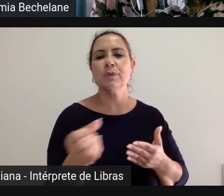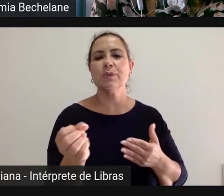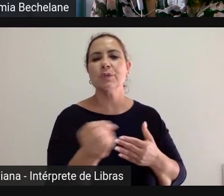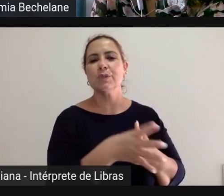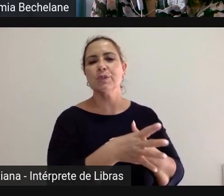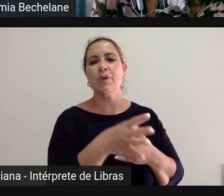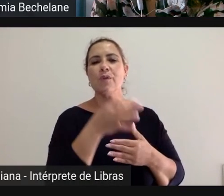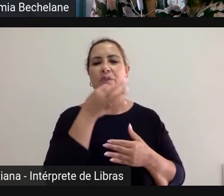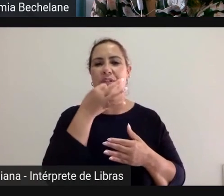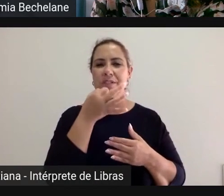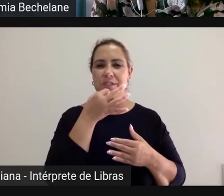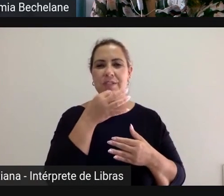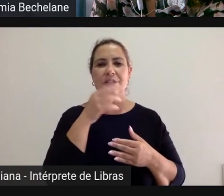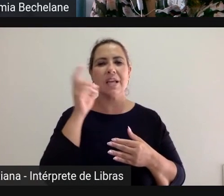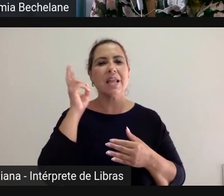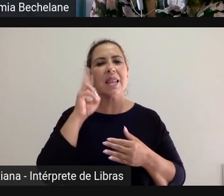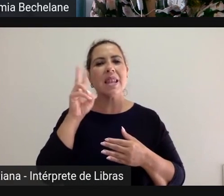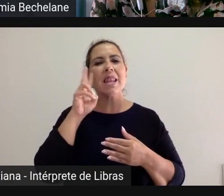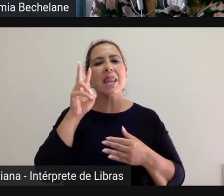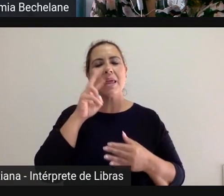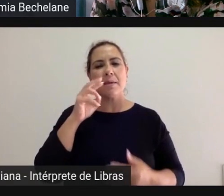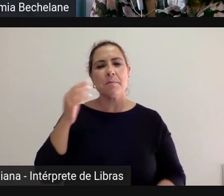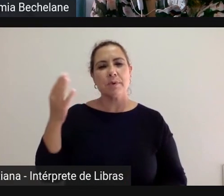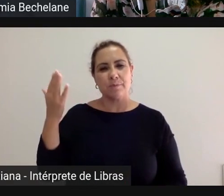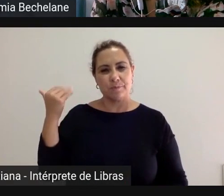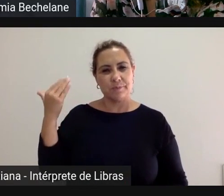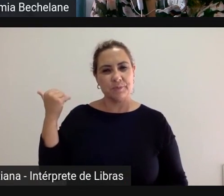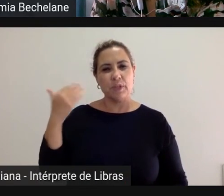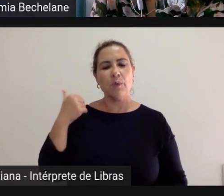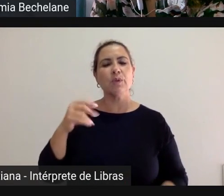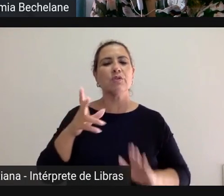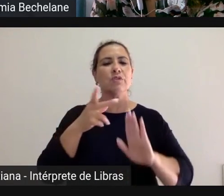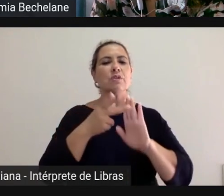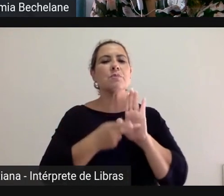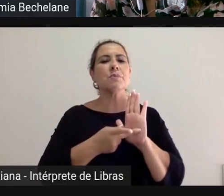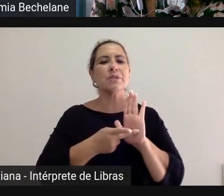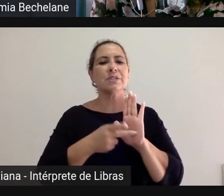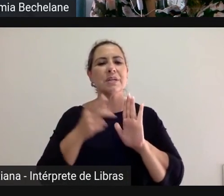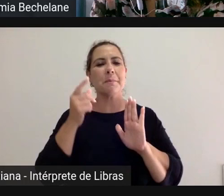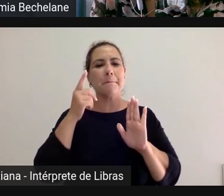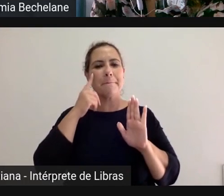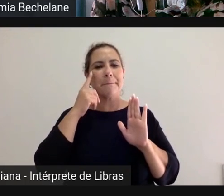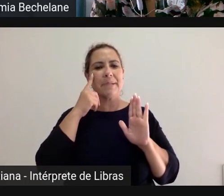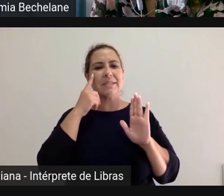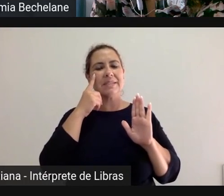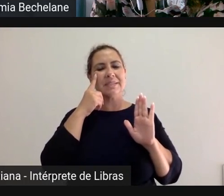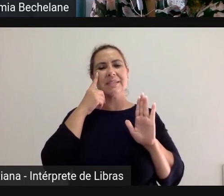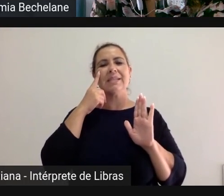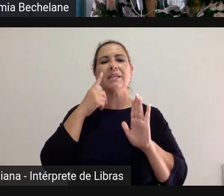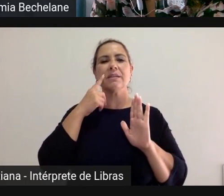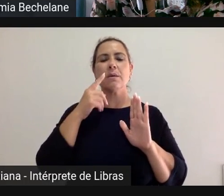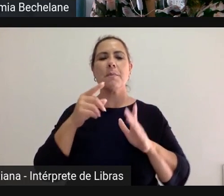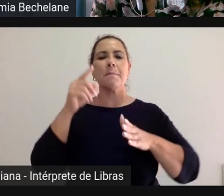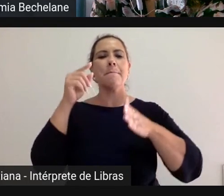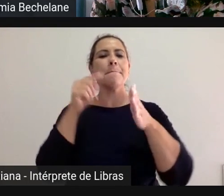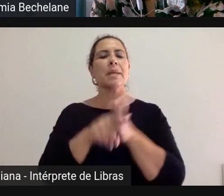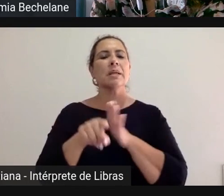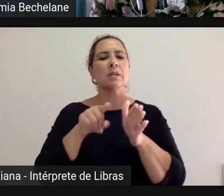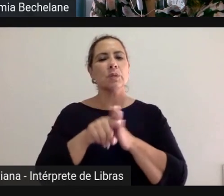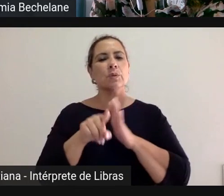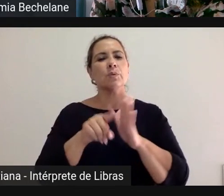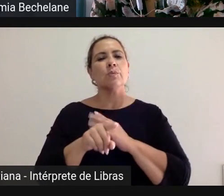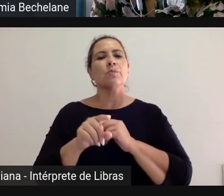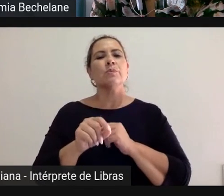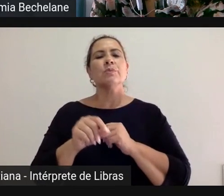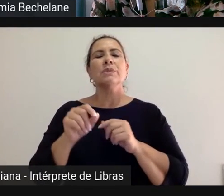sugestões, né? Eu lembro que, quando eu fiz o projeto inicial, eu pensei em consultar os canais e consultar